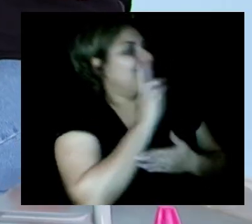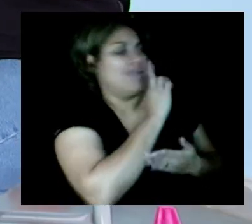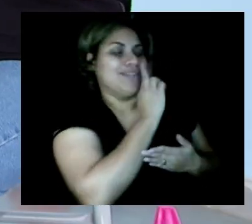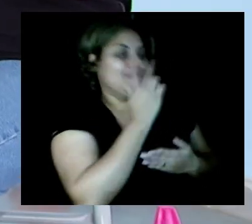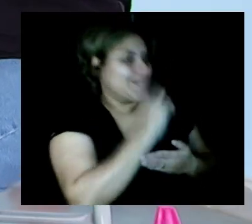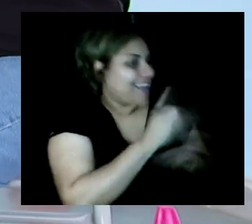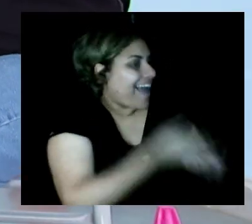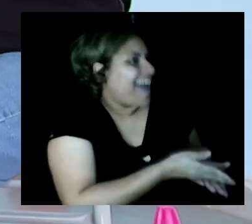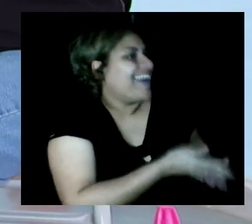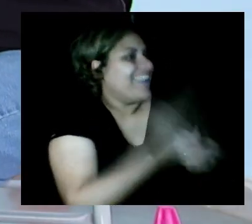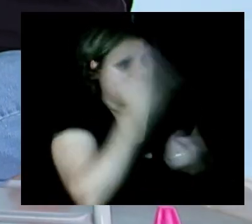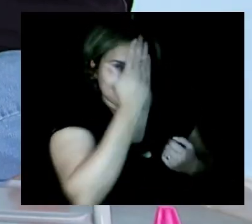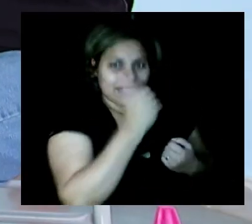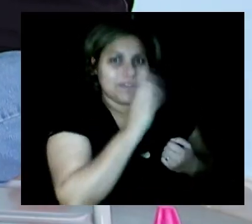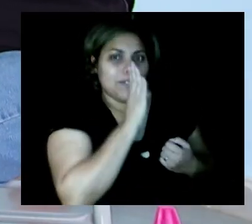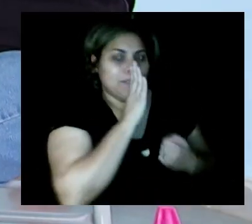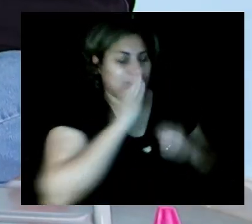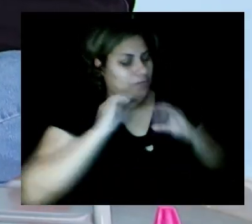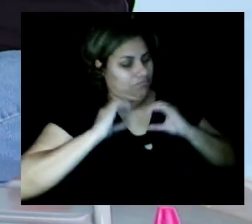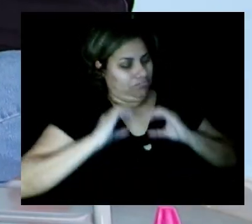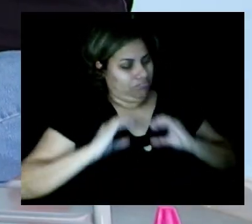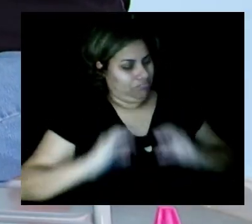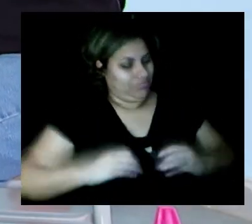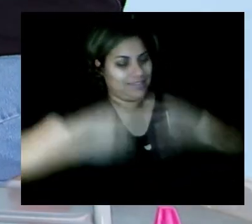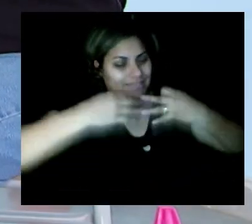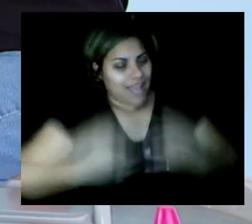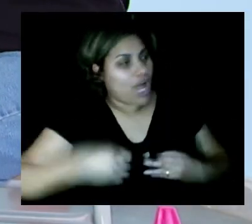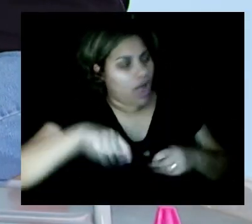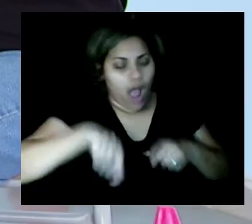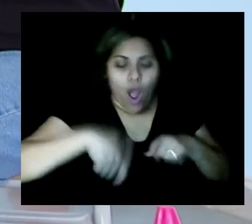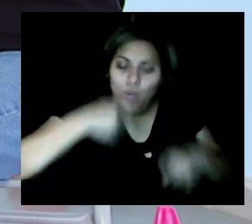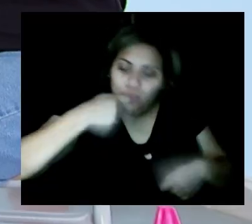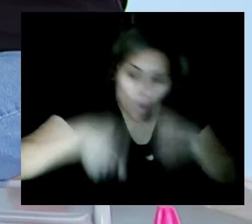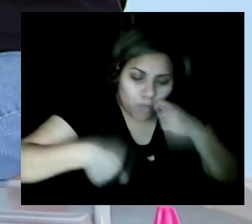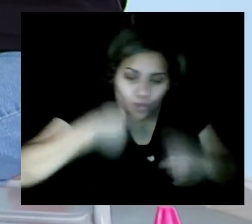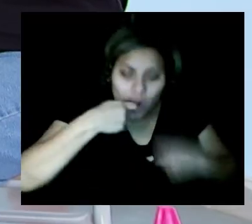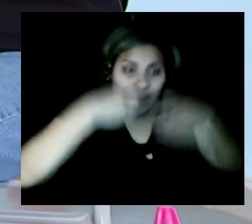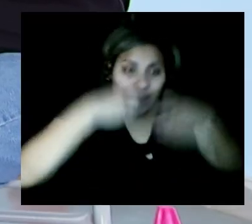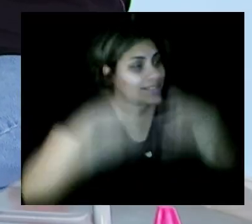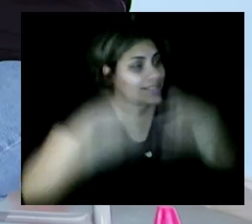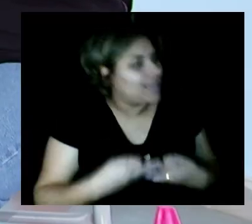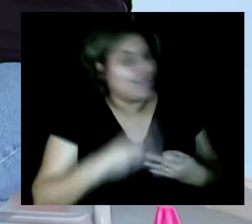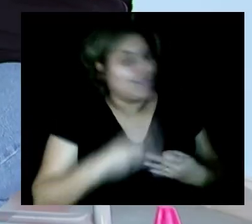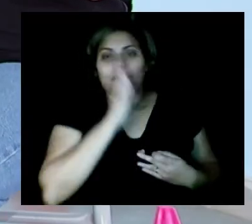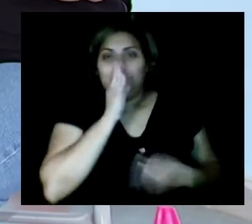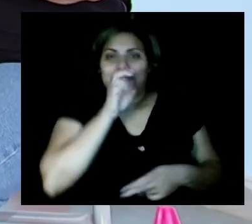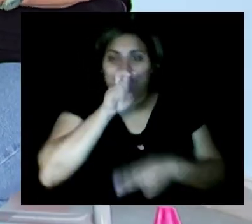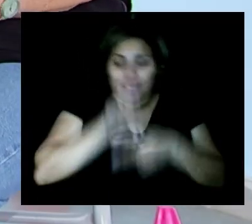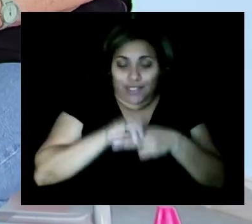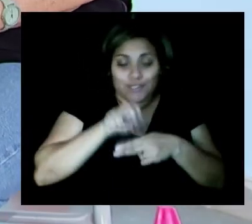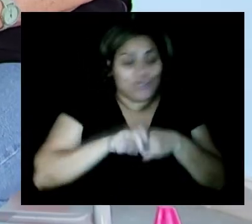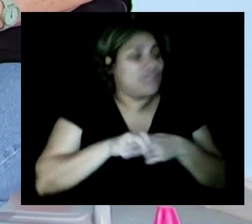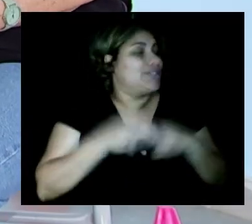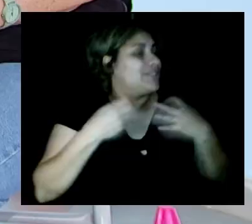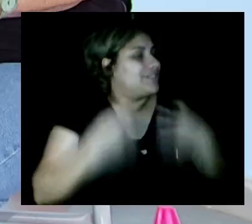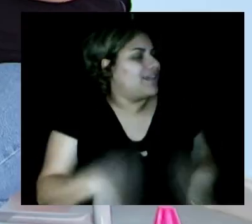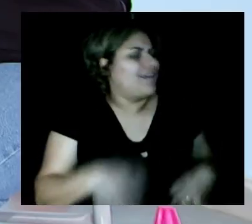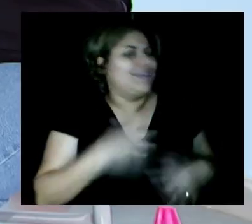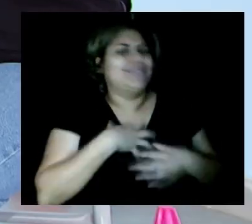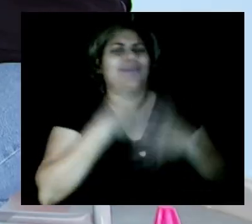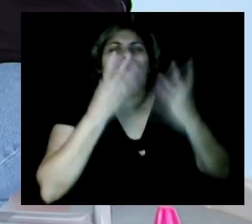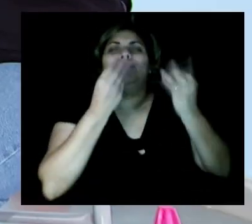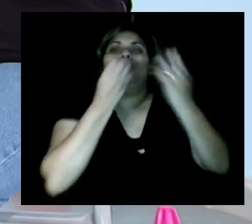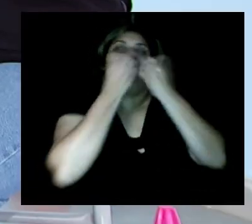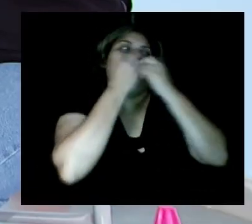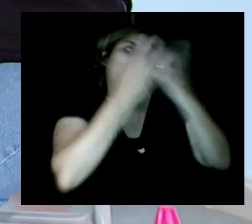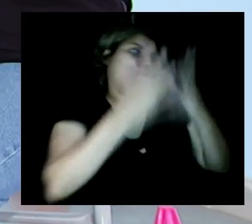se portar, ele vai saber comer, ele vai saber ficar sentadinho ali e tudo. Isso é muito bom, Se né? comunicar,